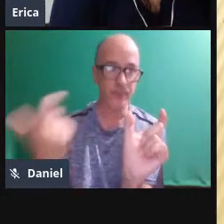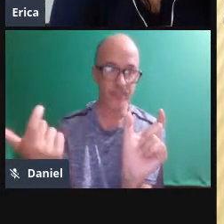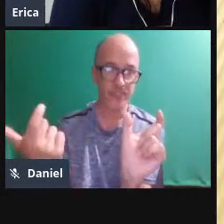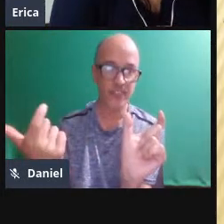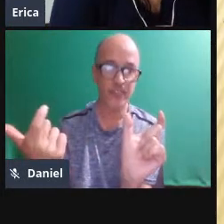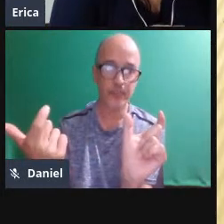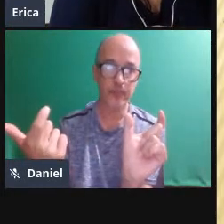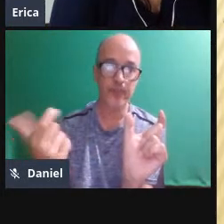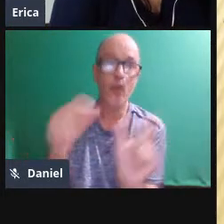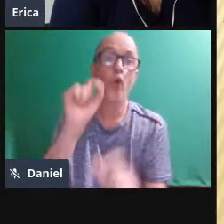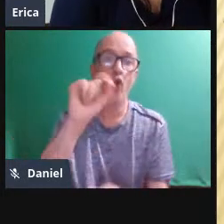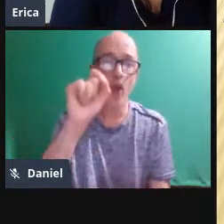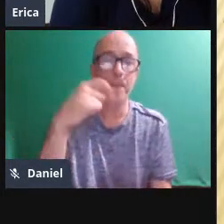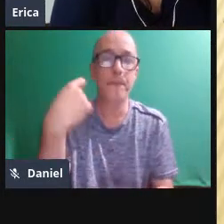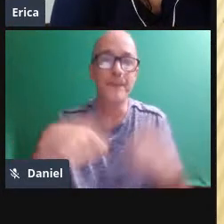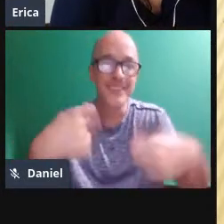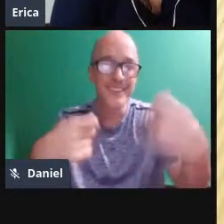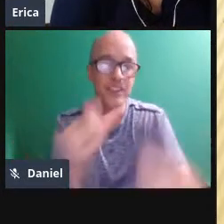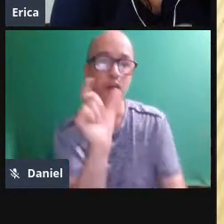Semântica.